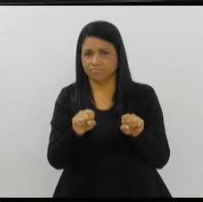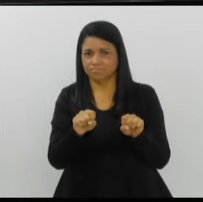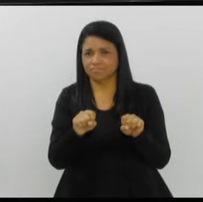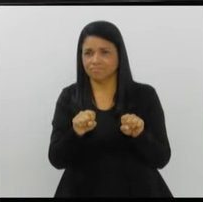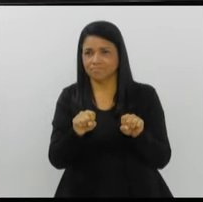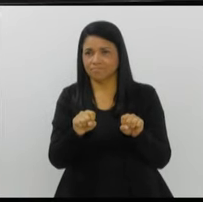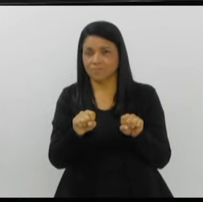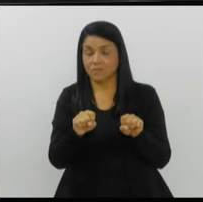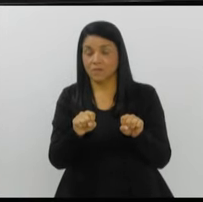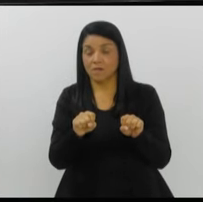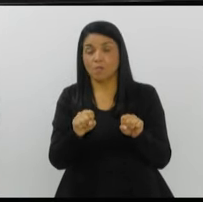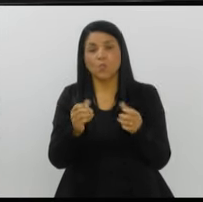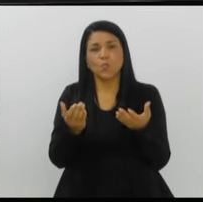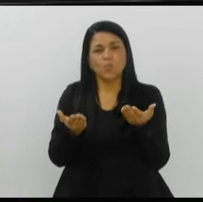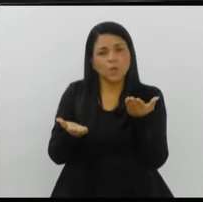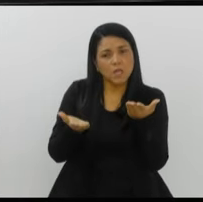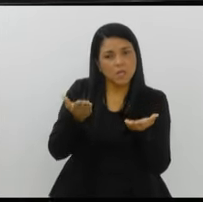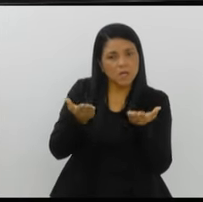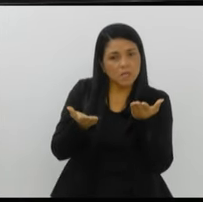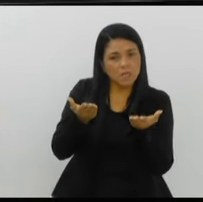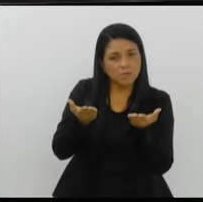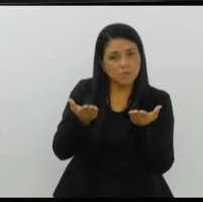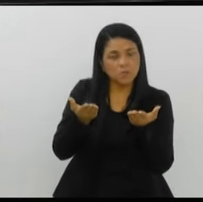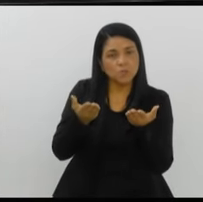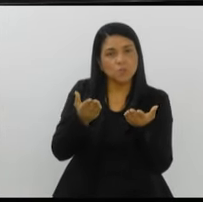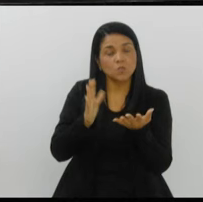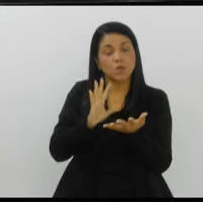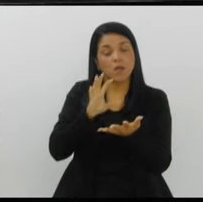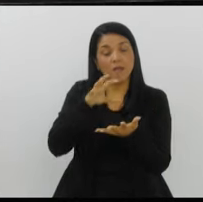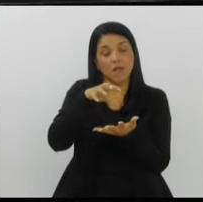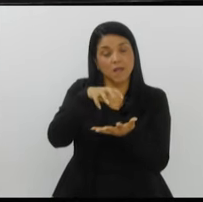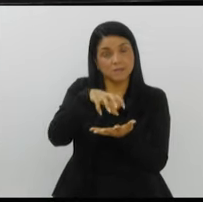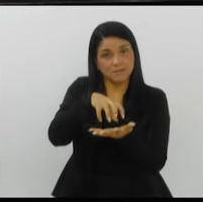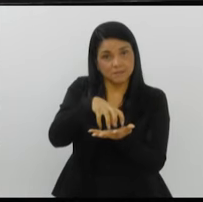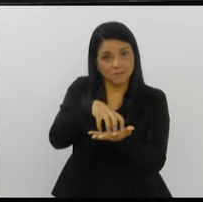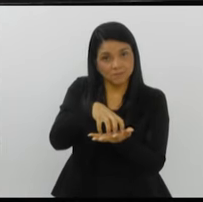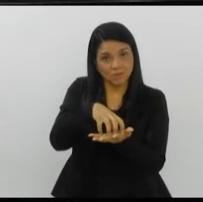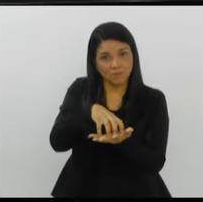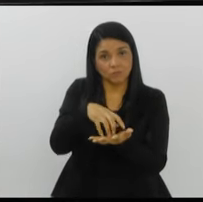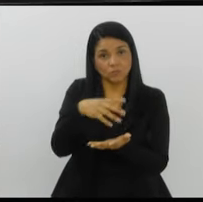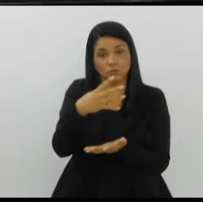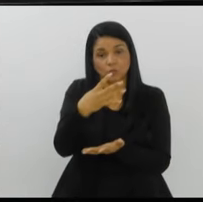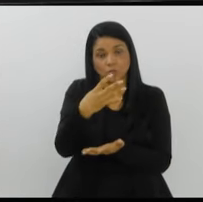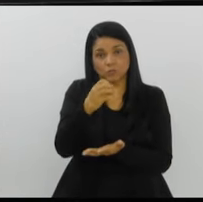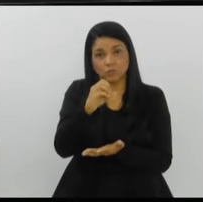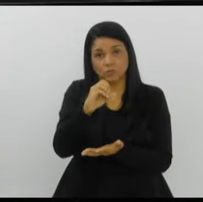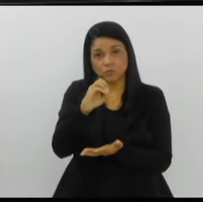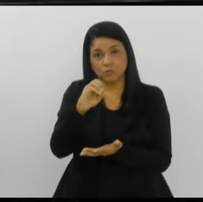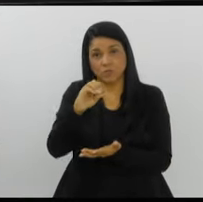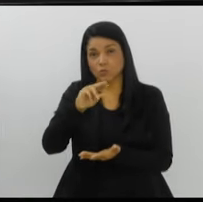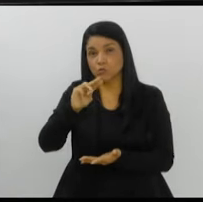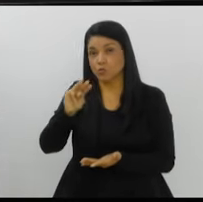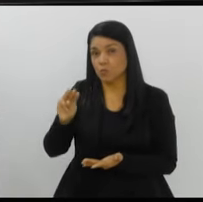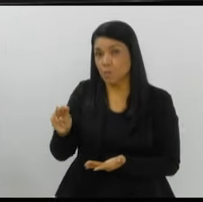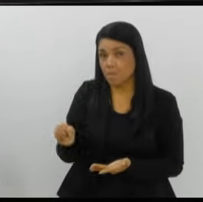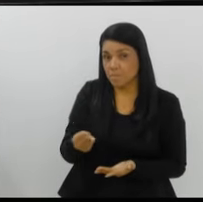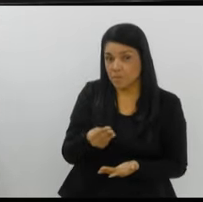Este ponto de equilíbrio, segundo a central, é de 400 mil